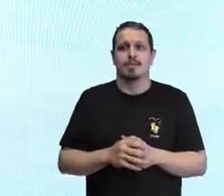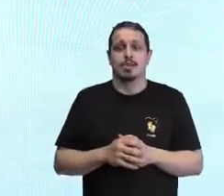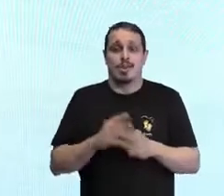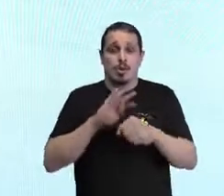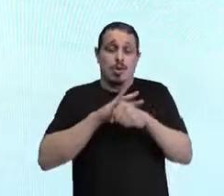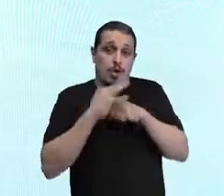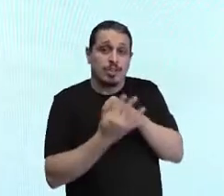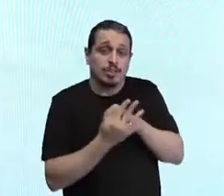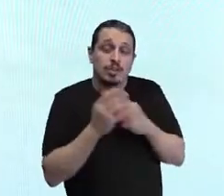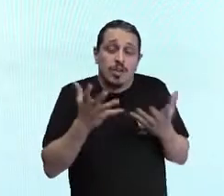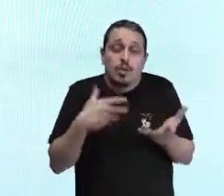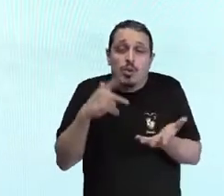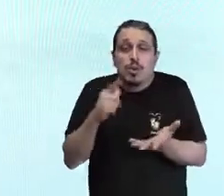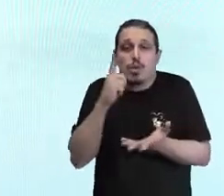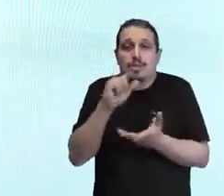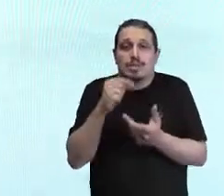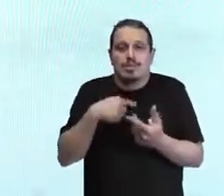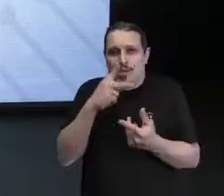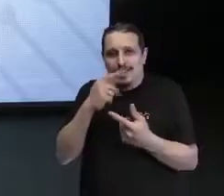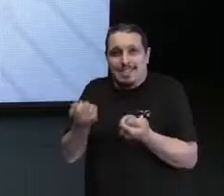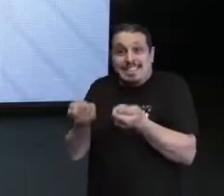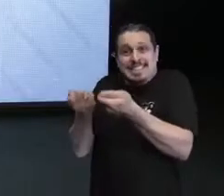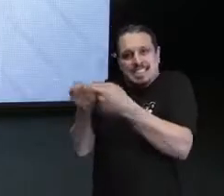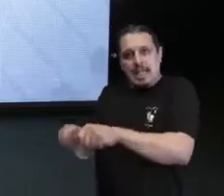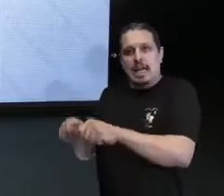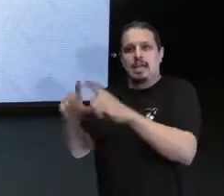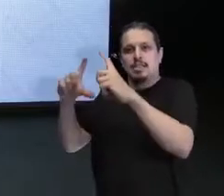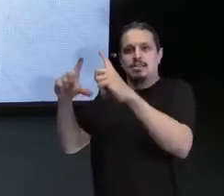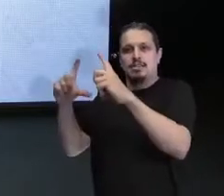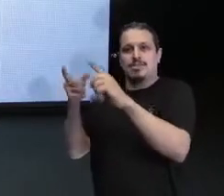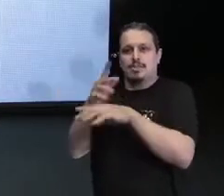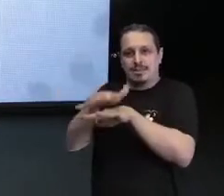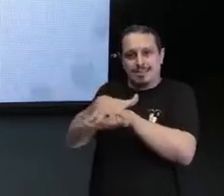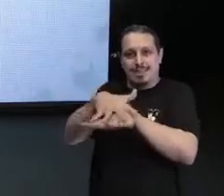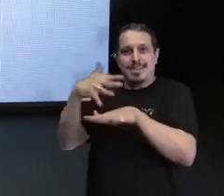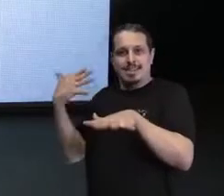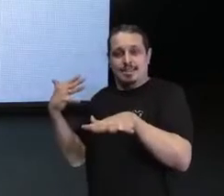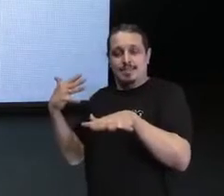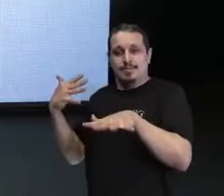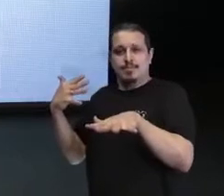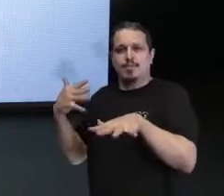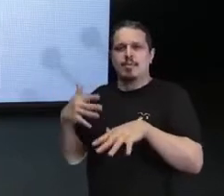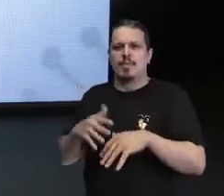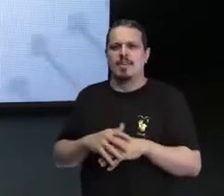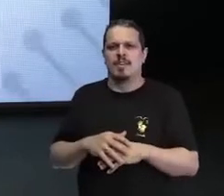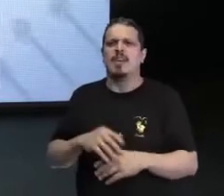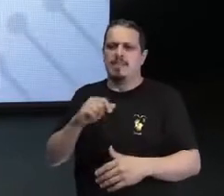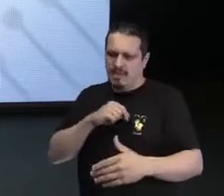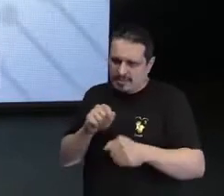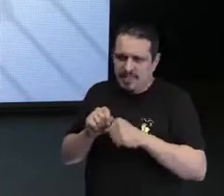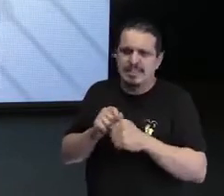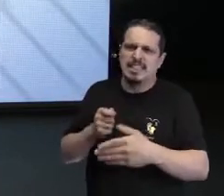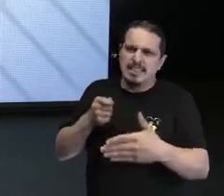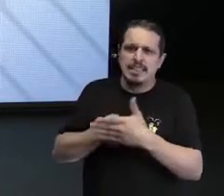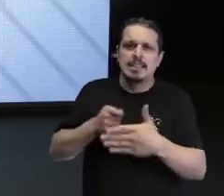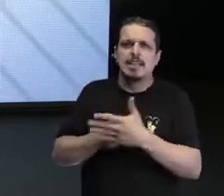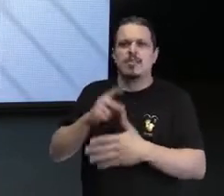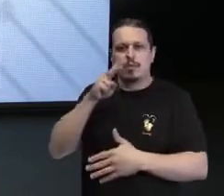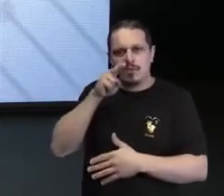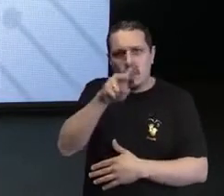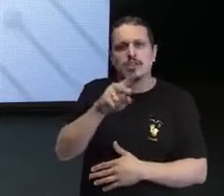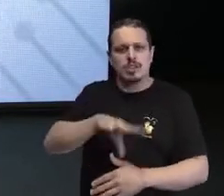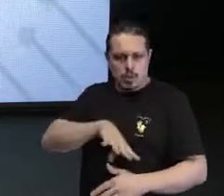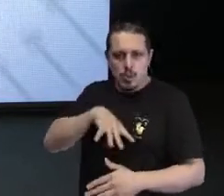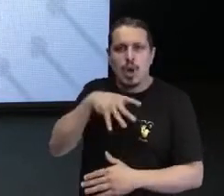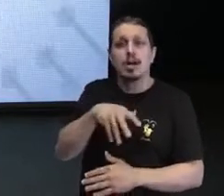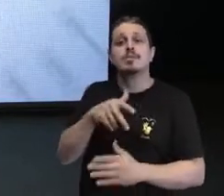quebrar a roda da exclusão fazendo esse tipo de coisa, e peitando mesmo, e colocando nossos filhos lá, e